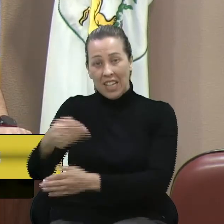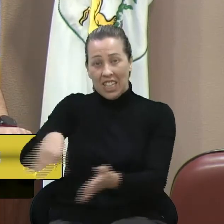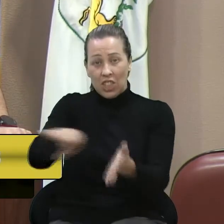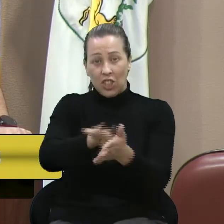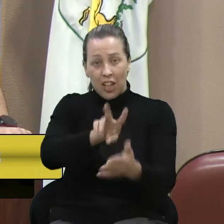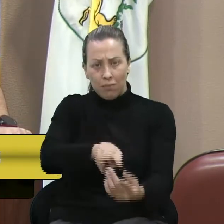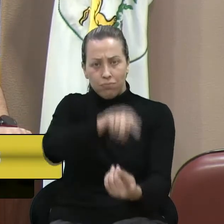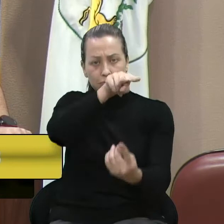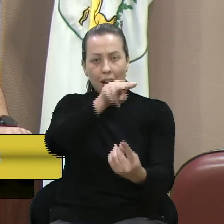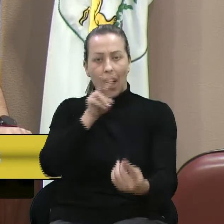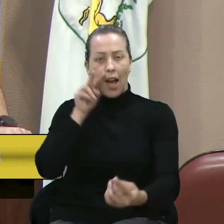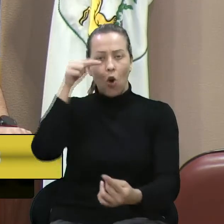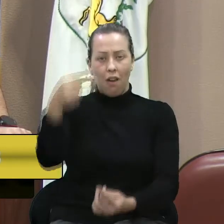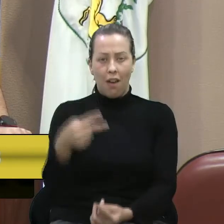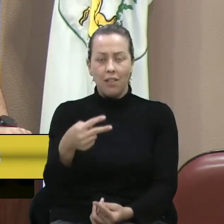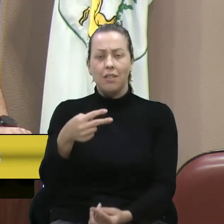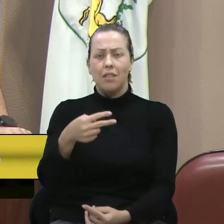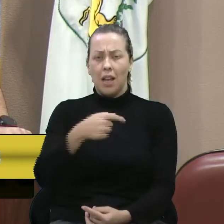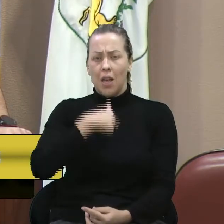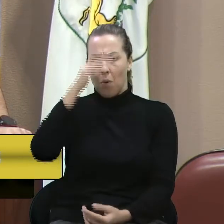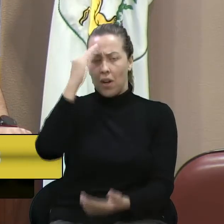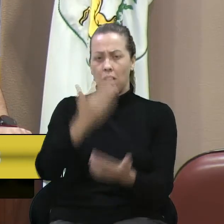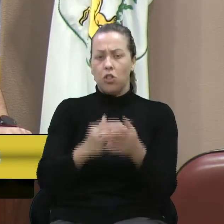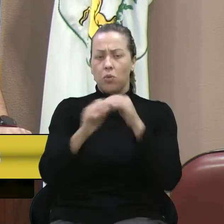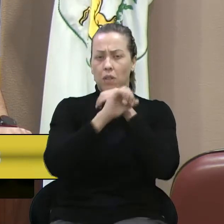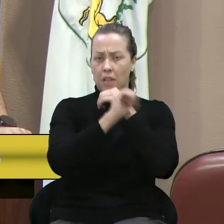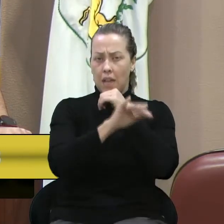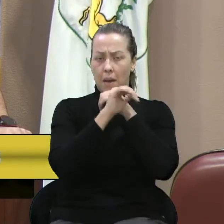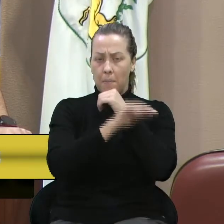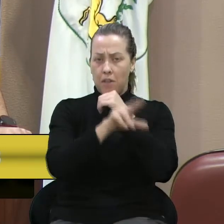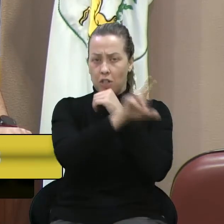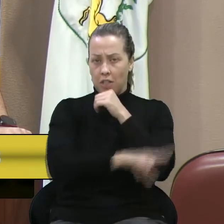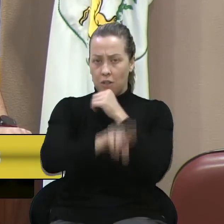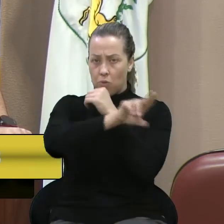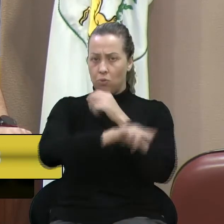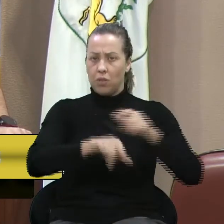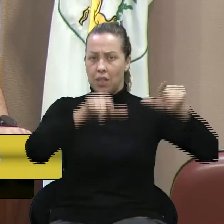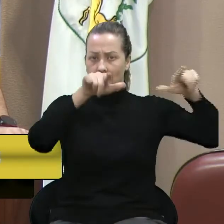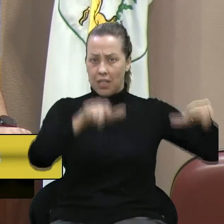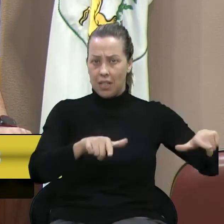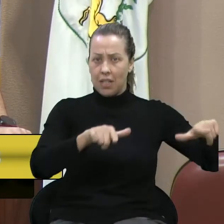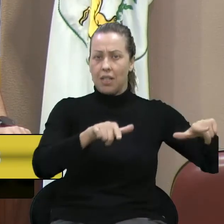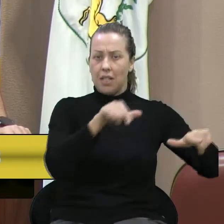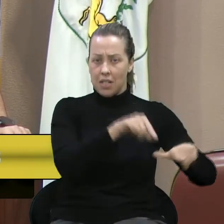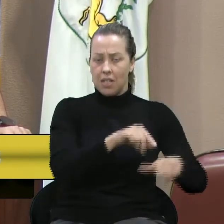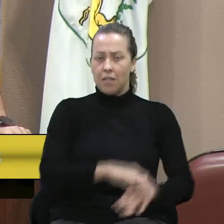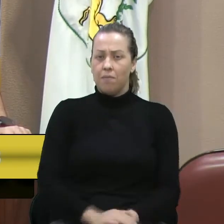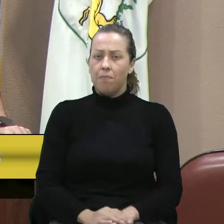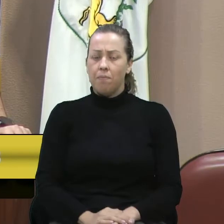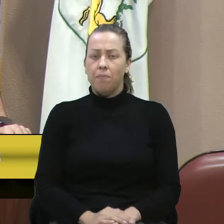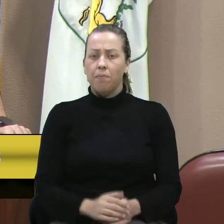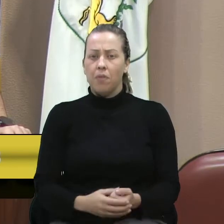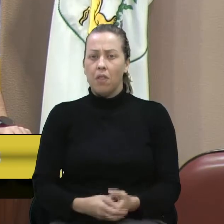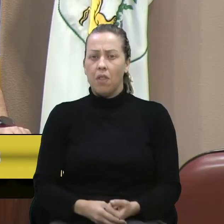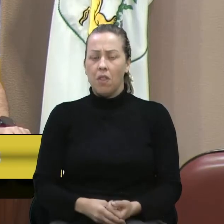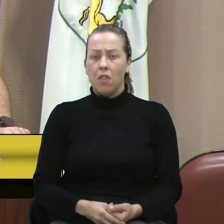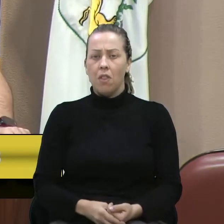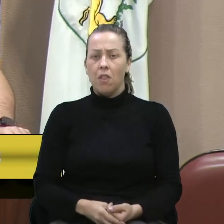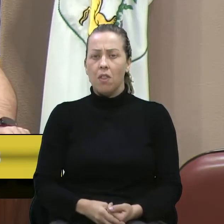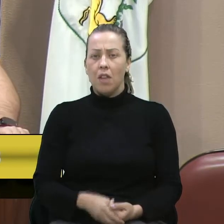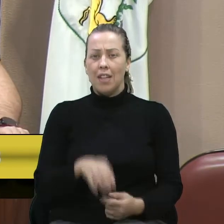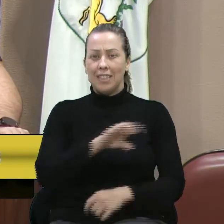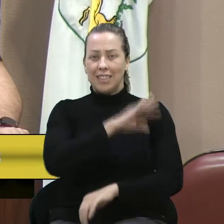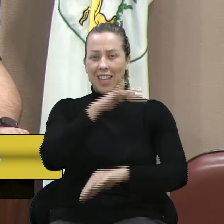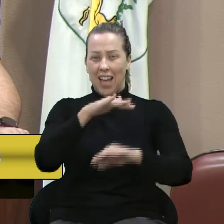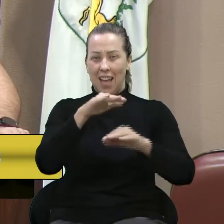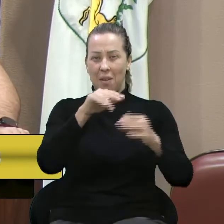certeza que os veículos de imprensa que ocupam esse espaço, o André Tages está aí hoje, né, o Serra em Pauta,